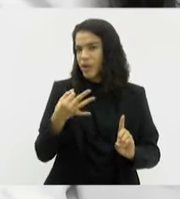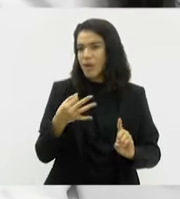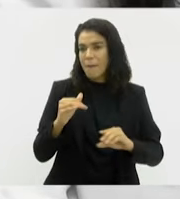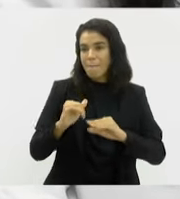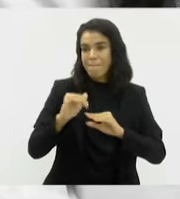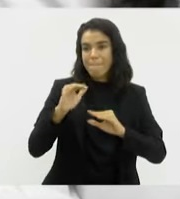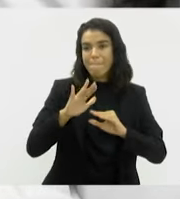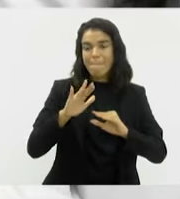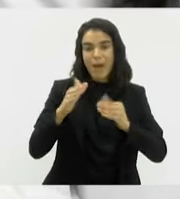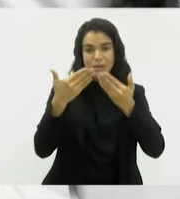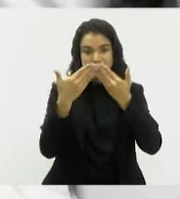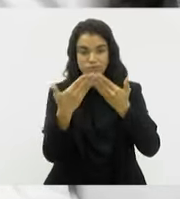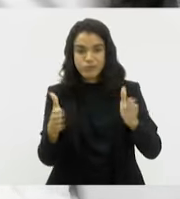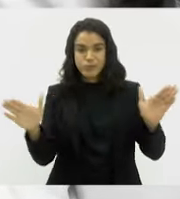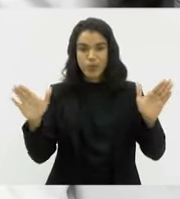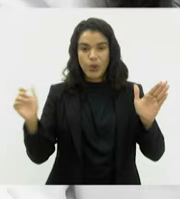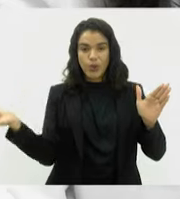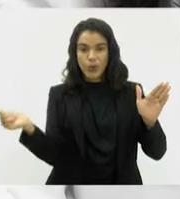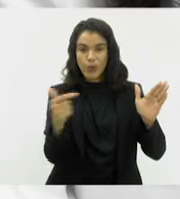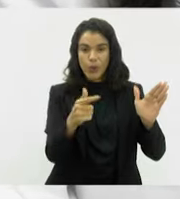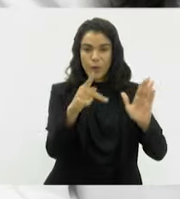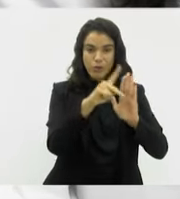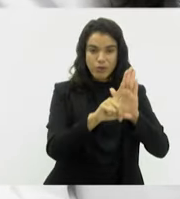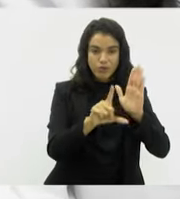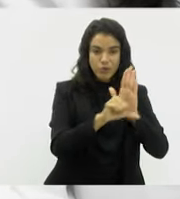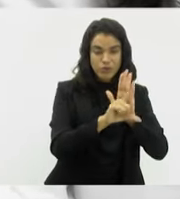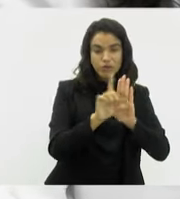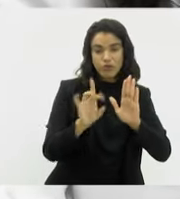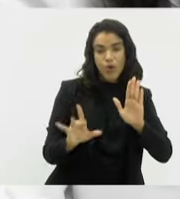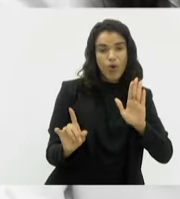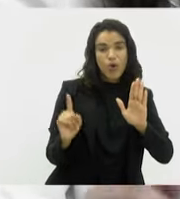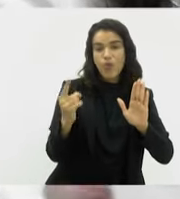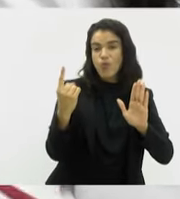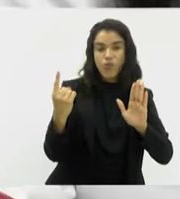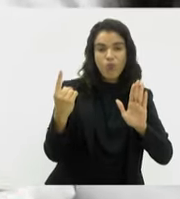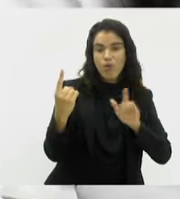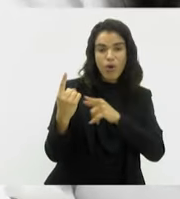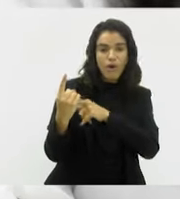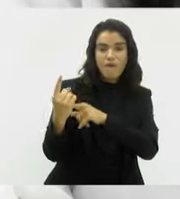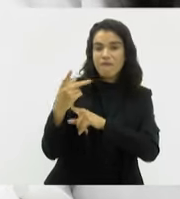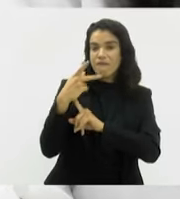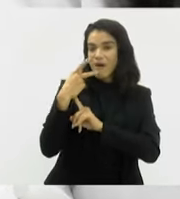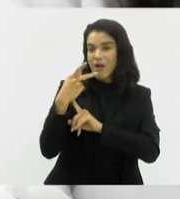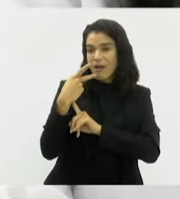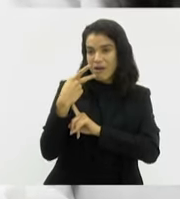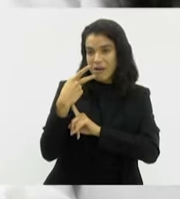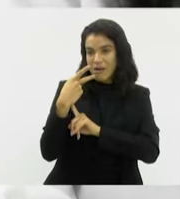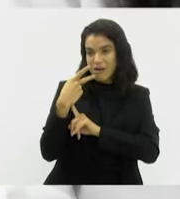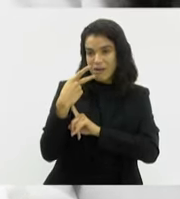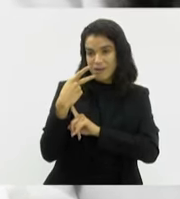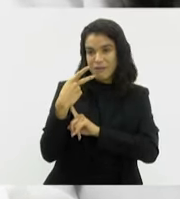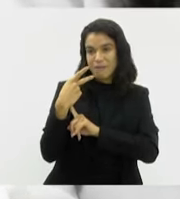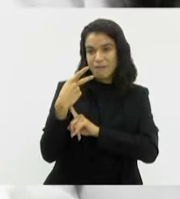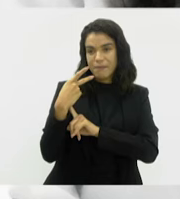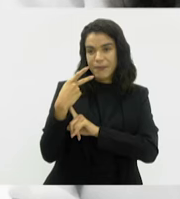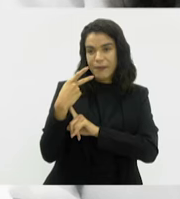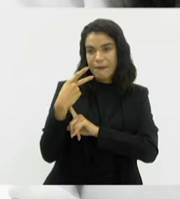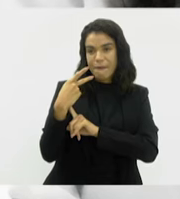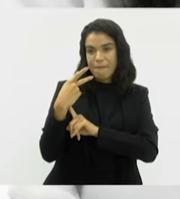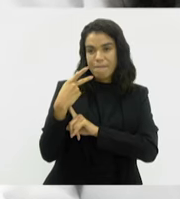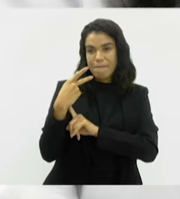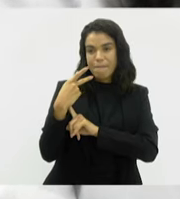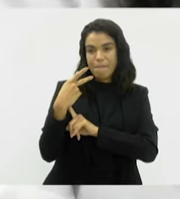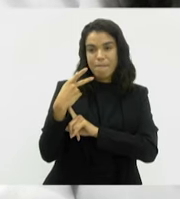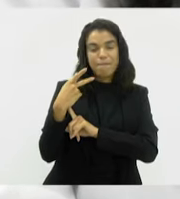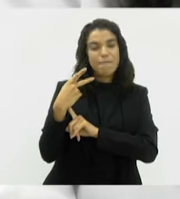mais genérico do que um projeto que está falando somente de pessoas, somente com muitas aspas, ok? Com